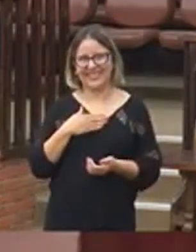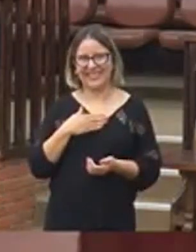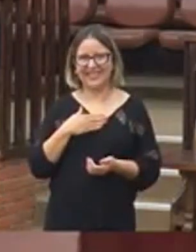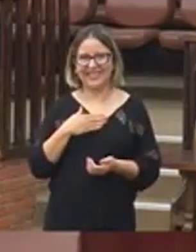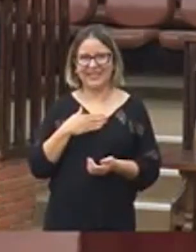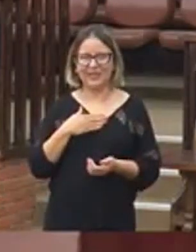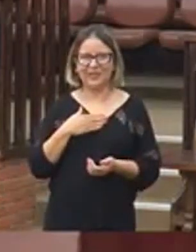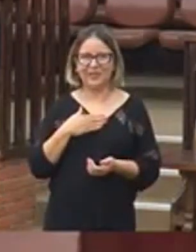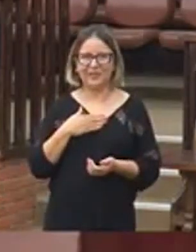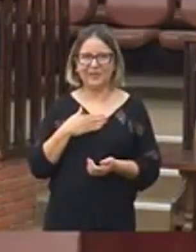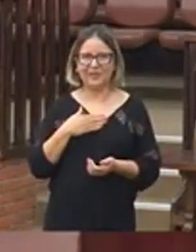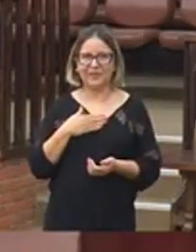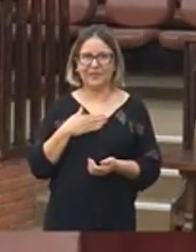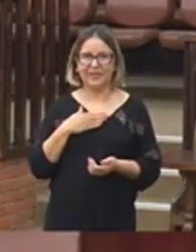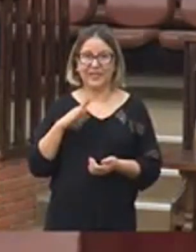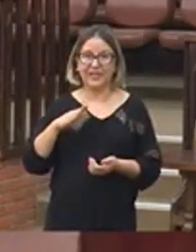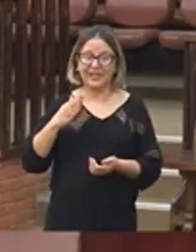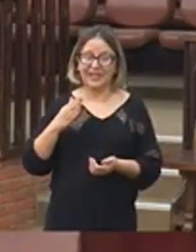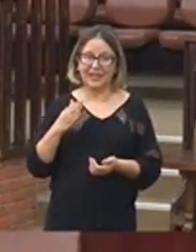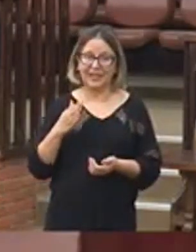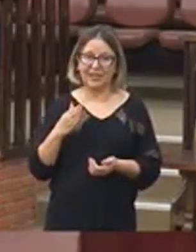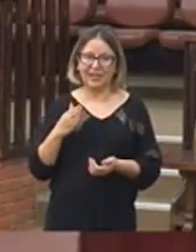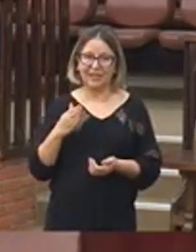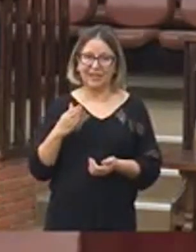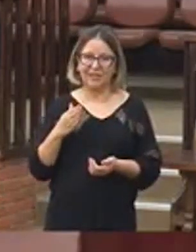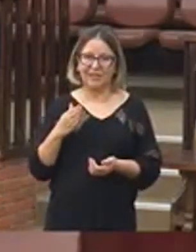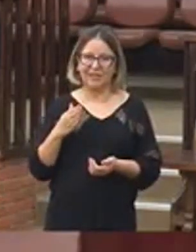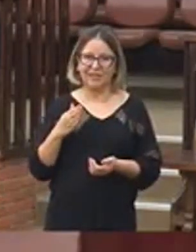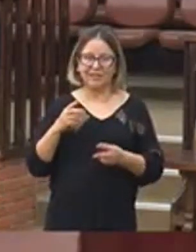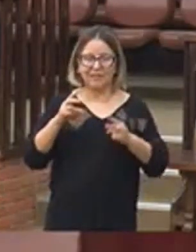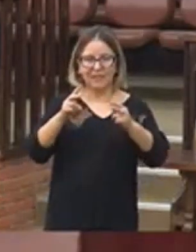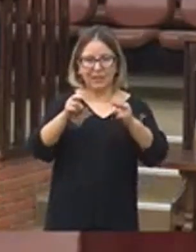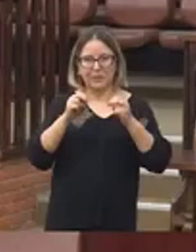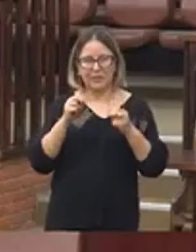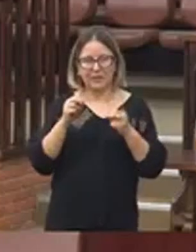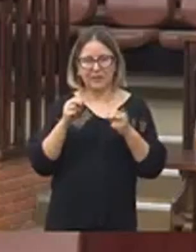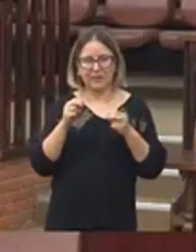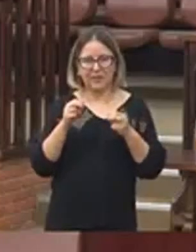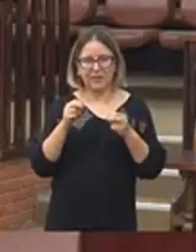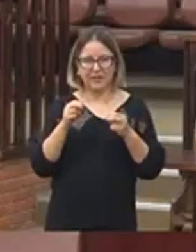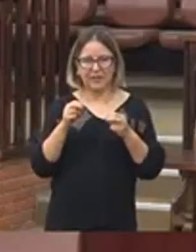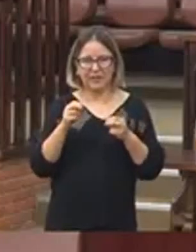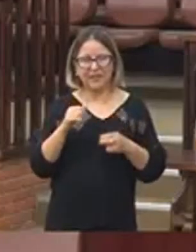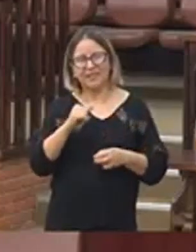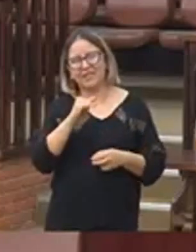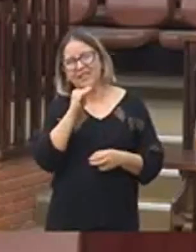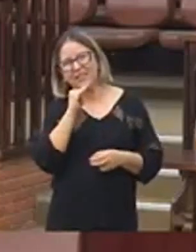Então, verificarão quão inútil tem sido todo esse esforço.